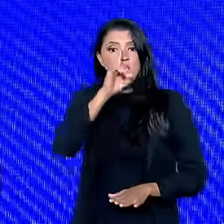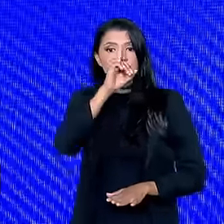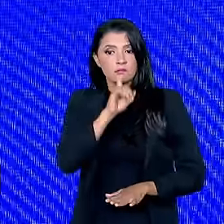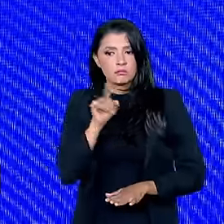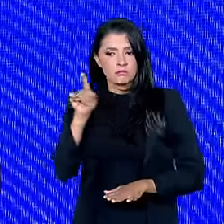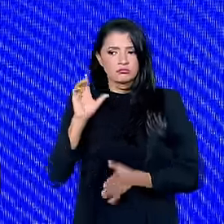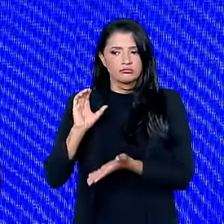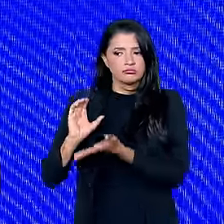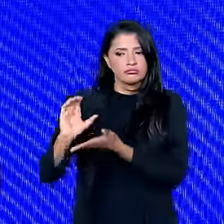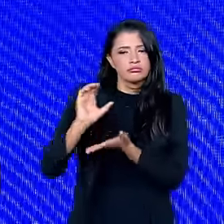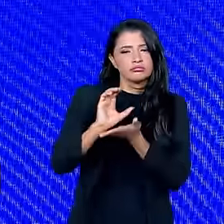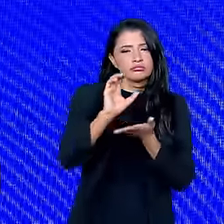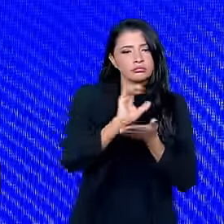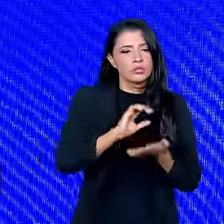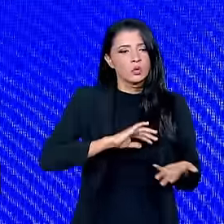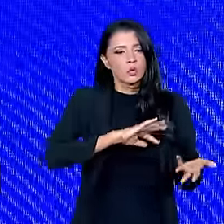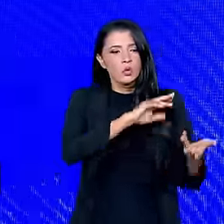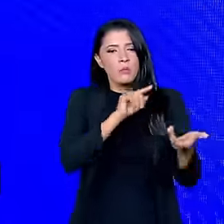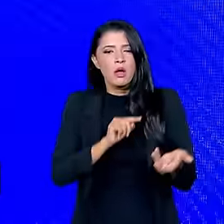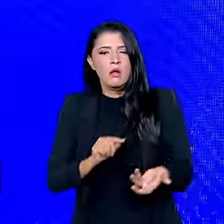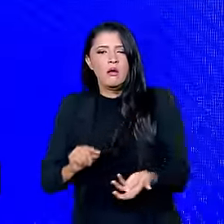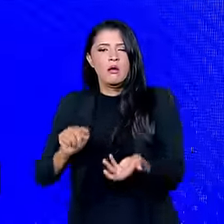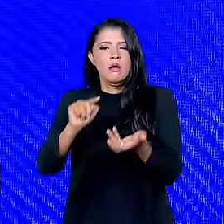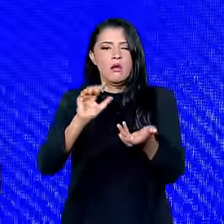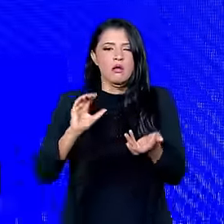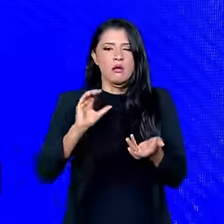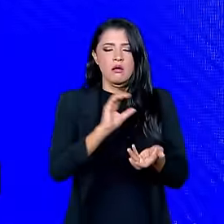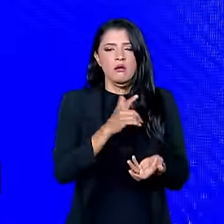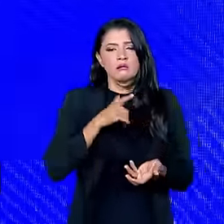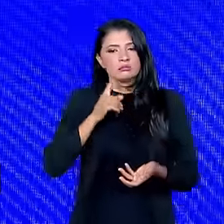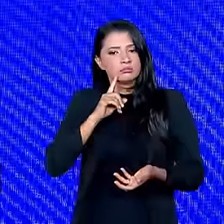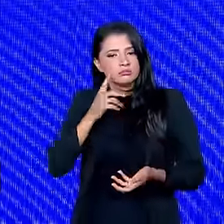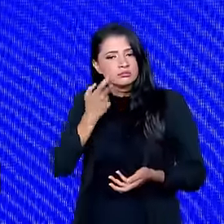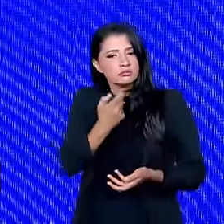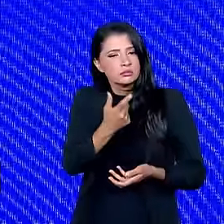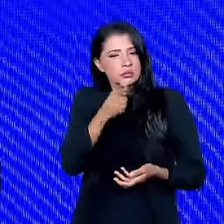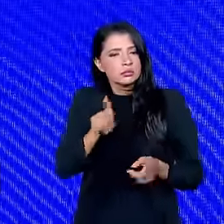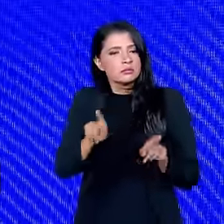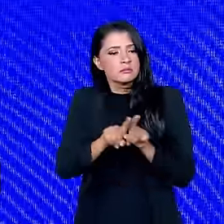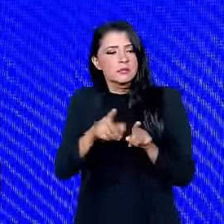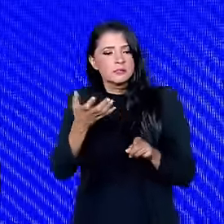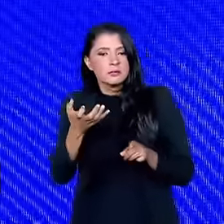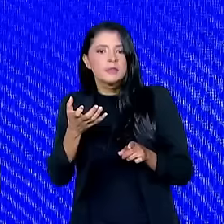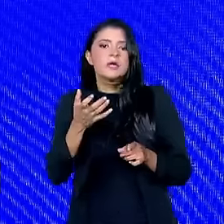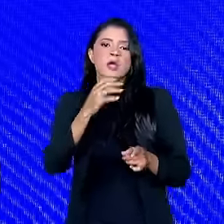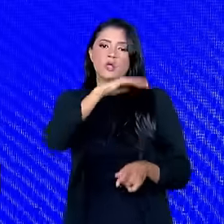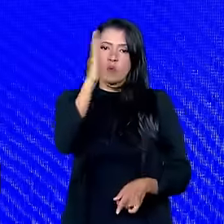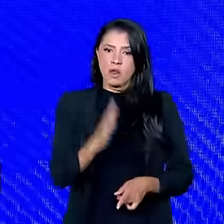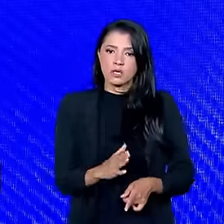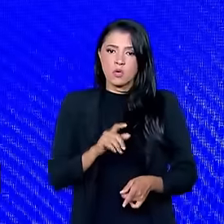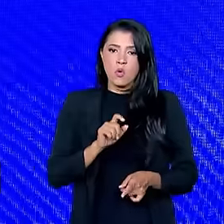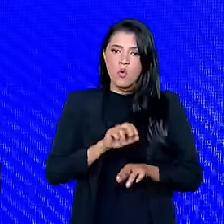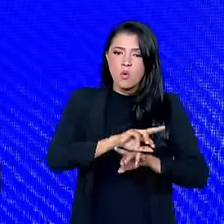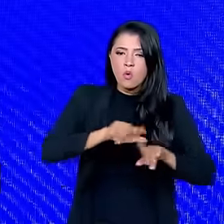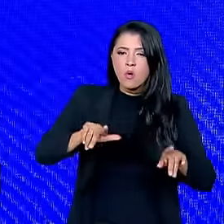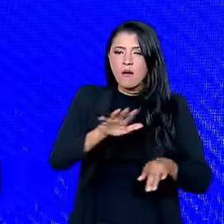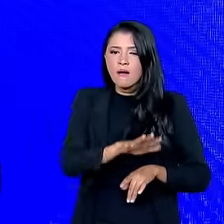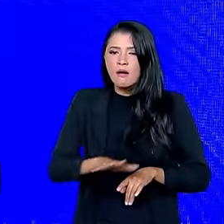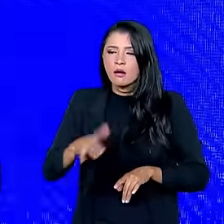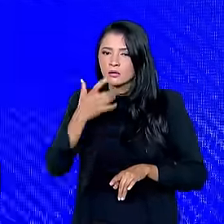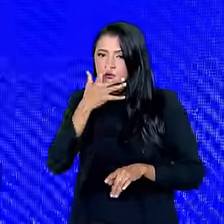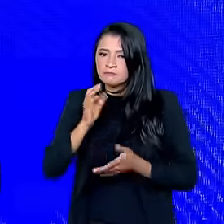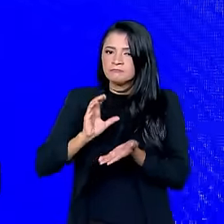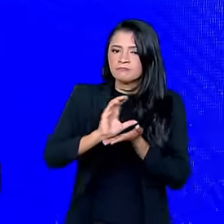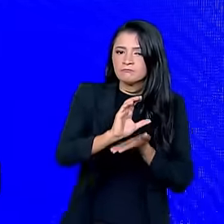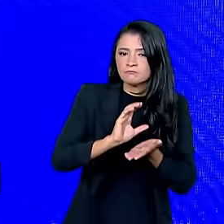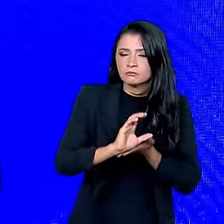investimentos em boa parte do mundo e tem interesse de fazer investimentos no Brasil em diferentes áreas. E o Brasil talvez